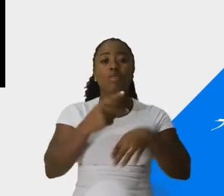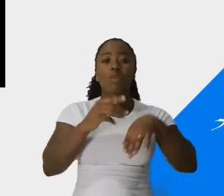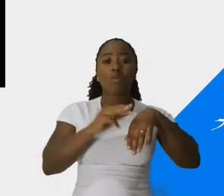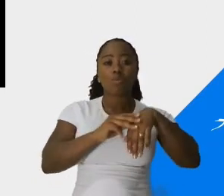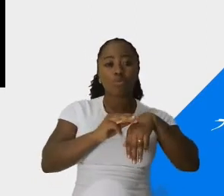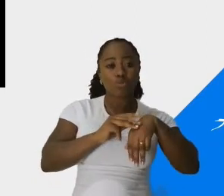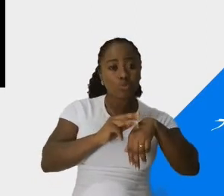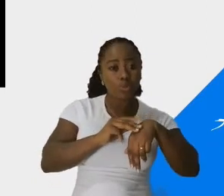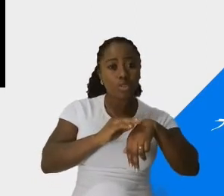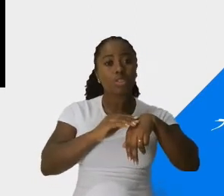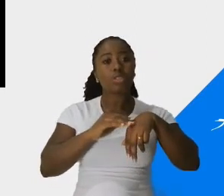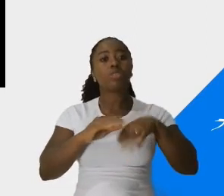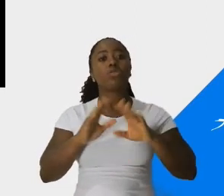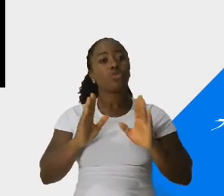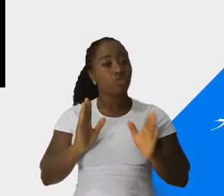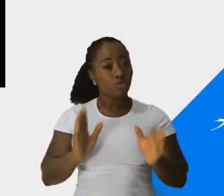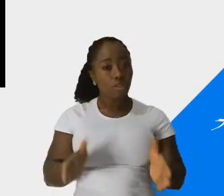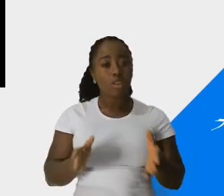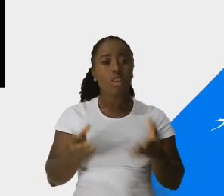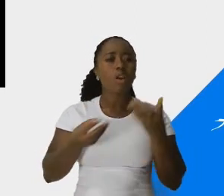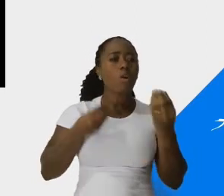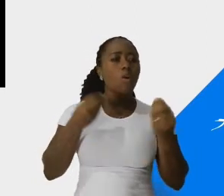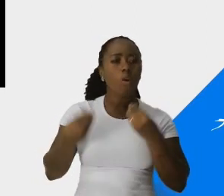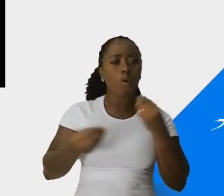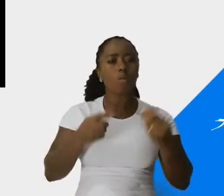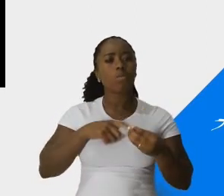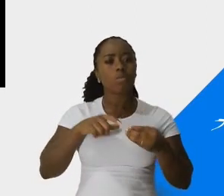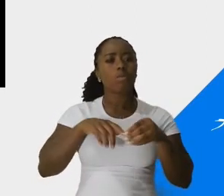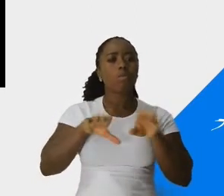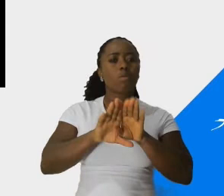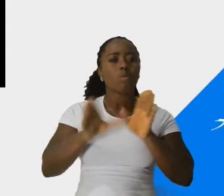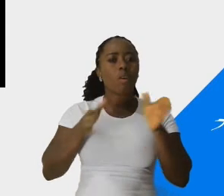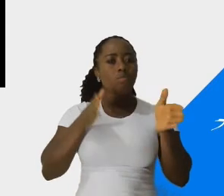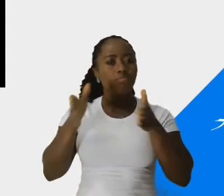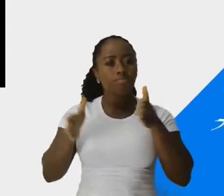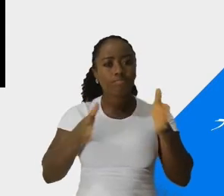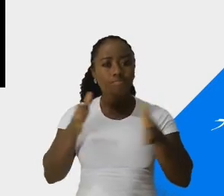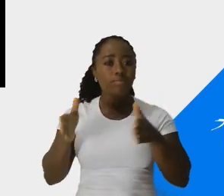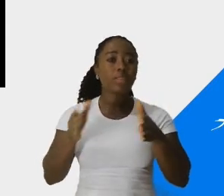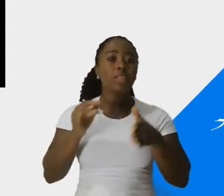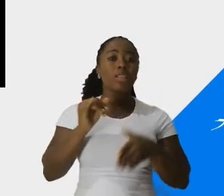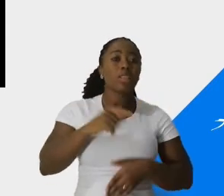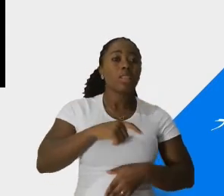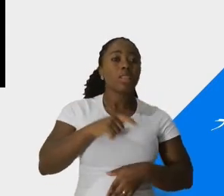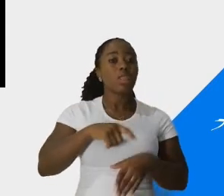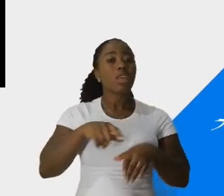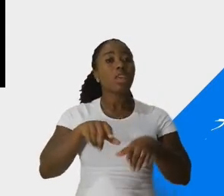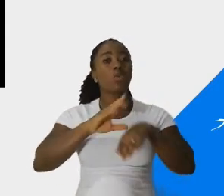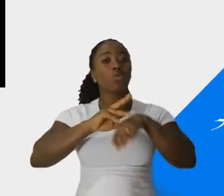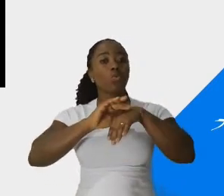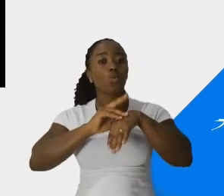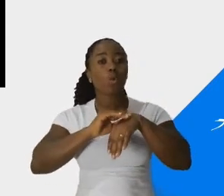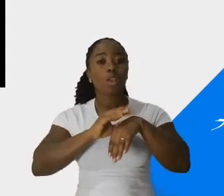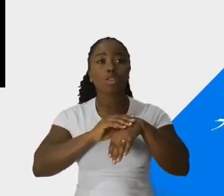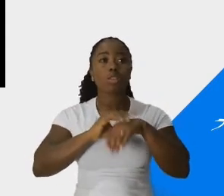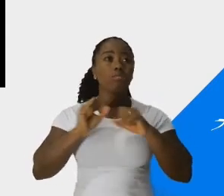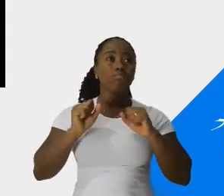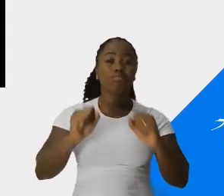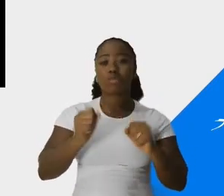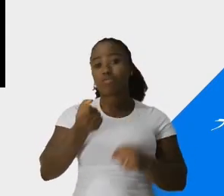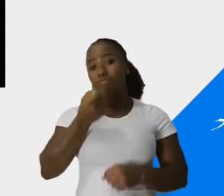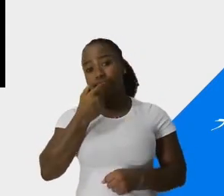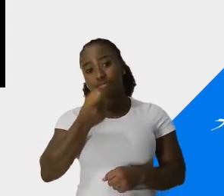né? Ver se é uma doença fármaco-resistente ou se responde a